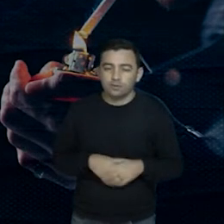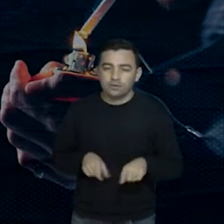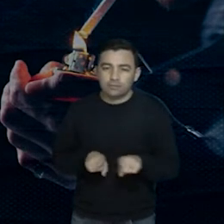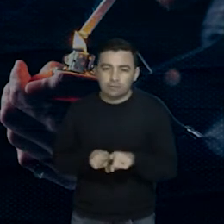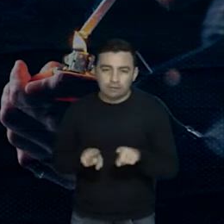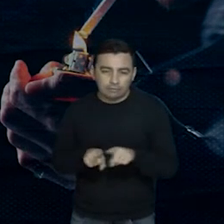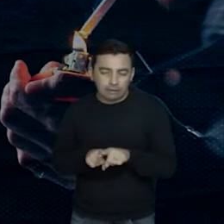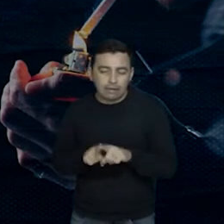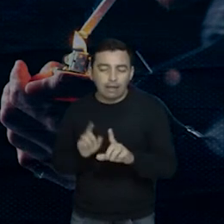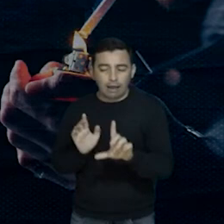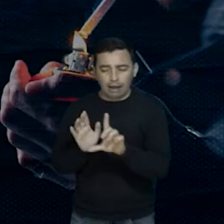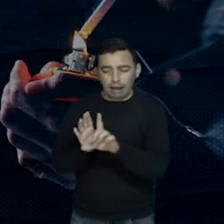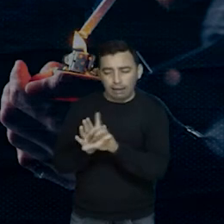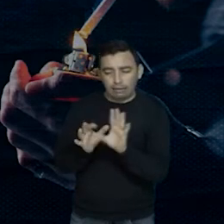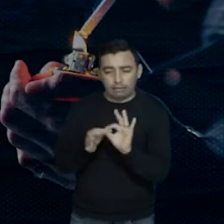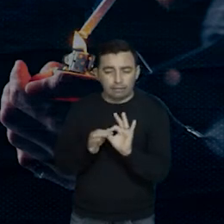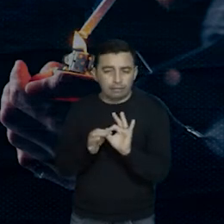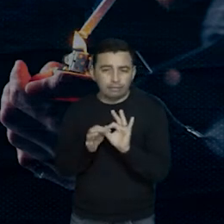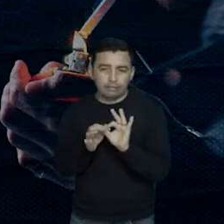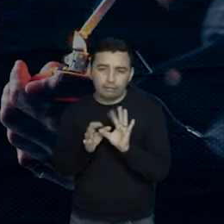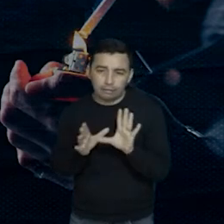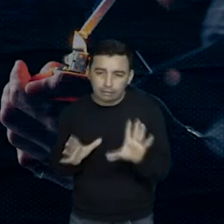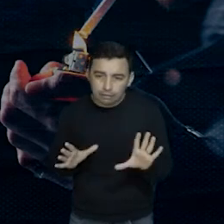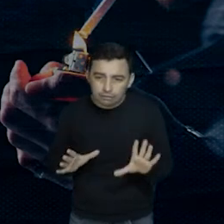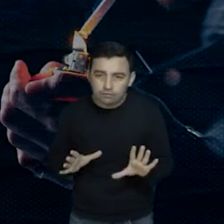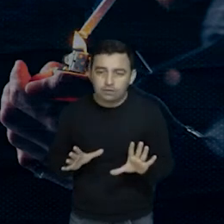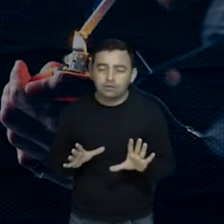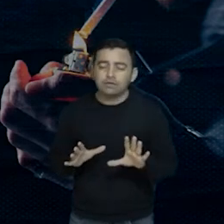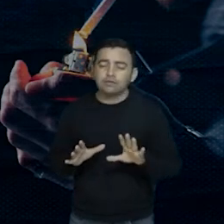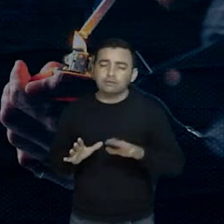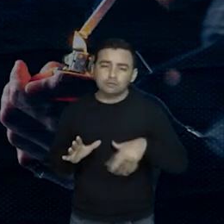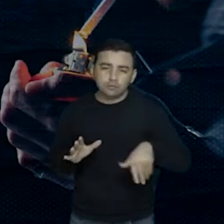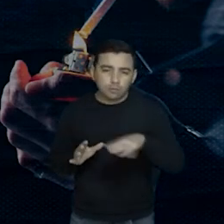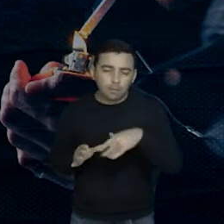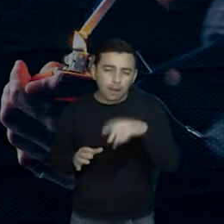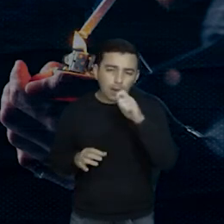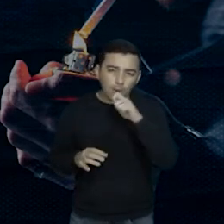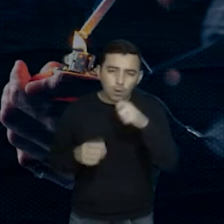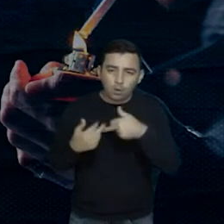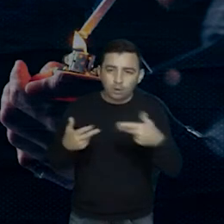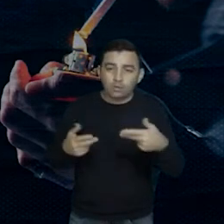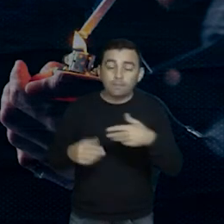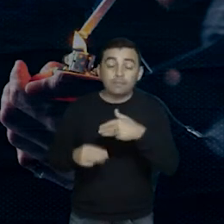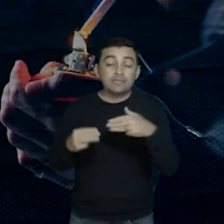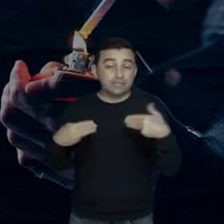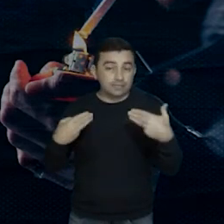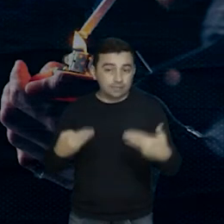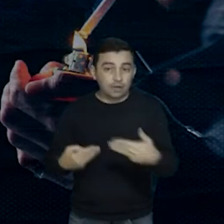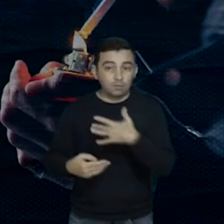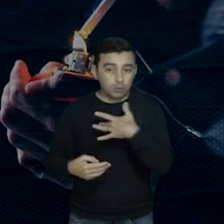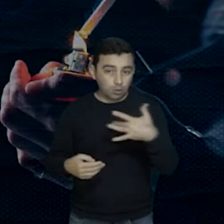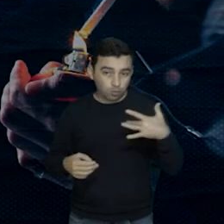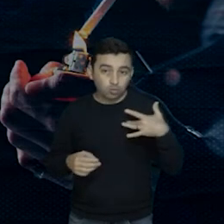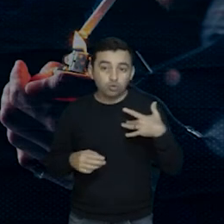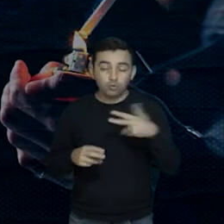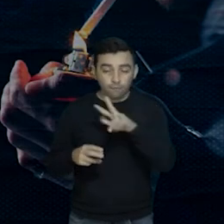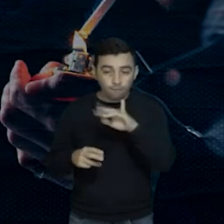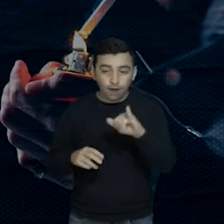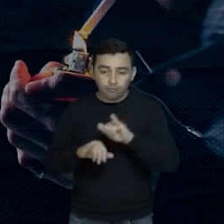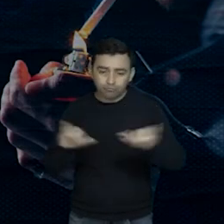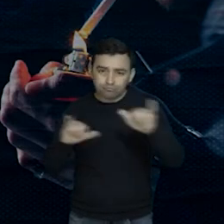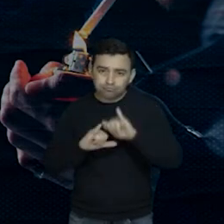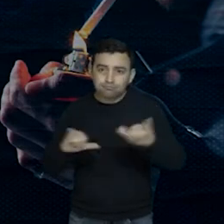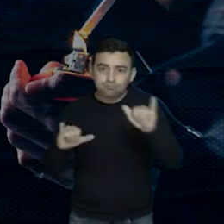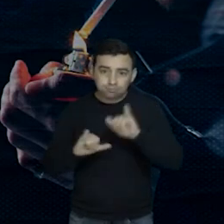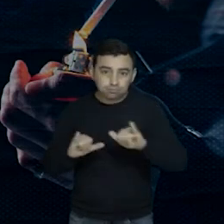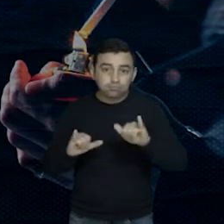aborto e da maconha. Ministério da Saúde divulga seus planos para o governo Lula. O plano